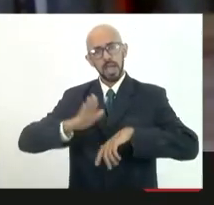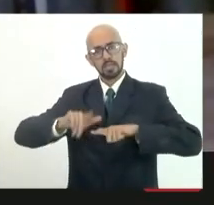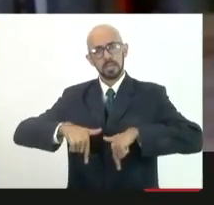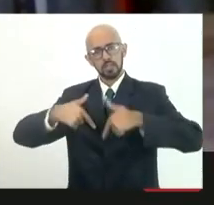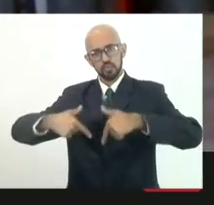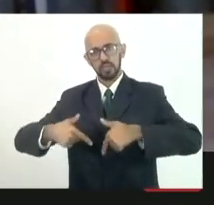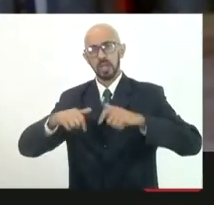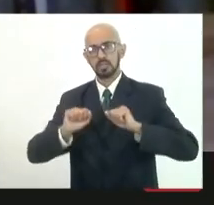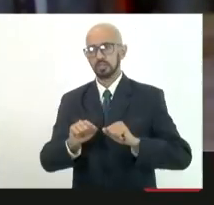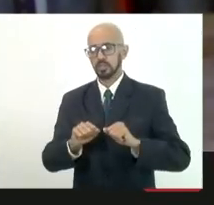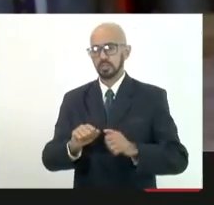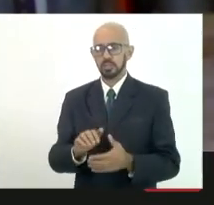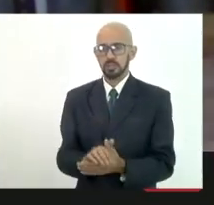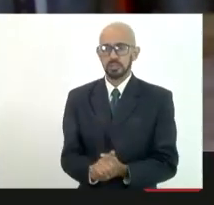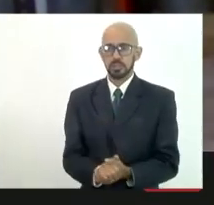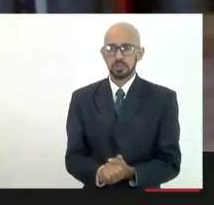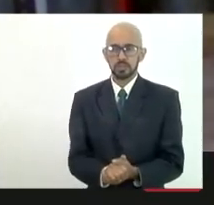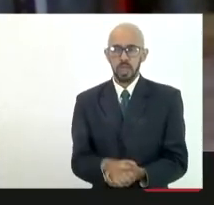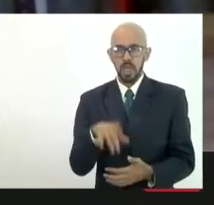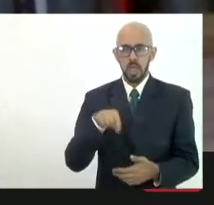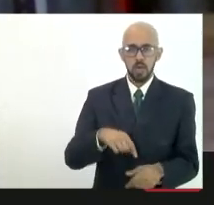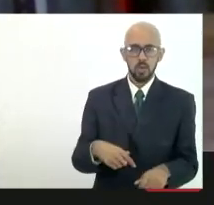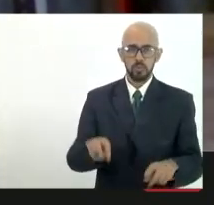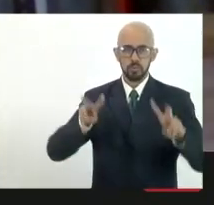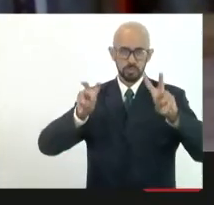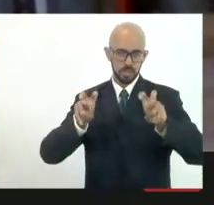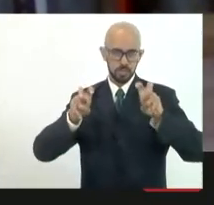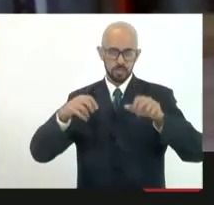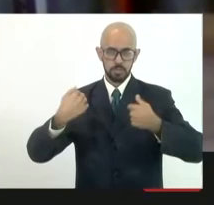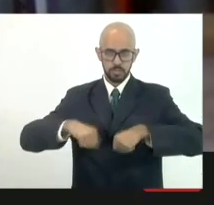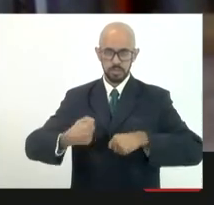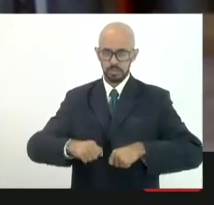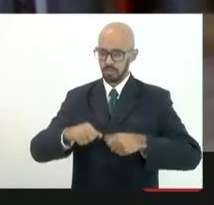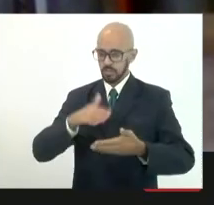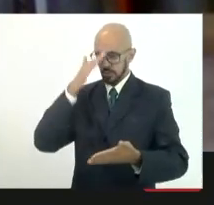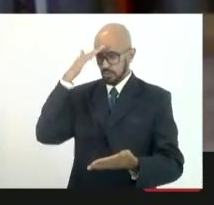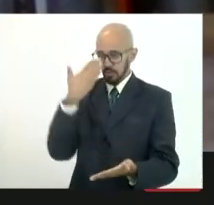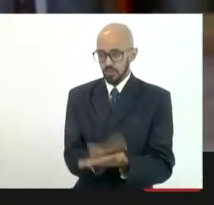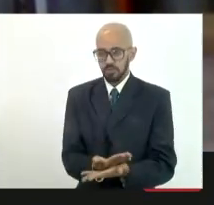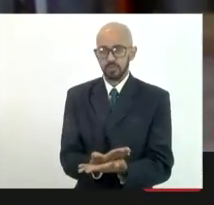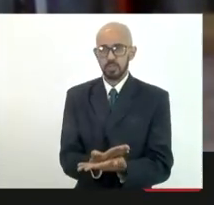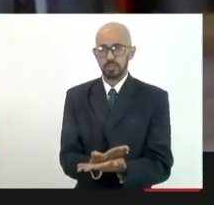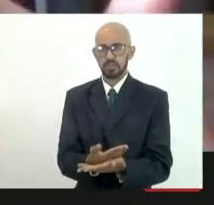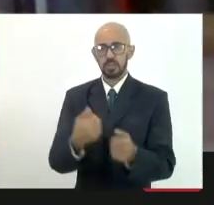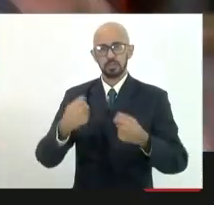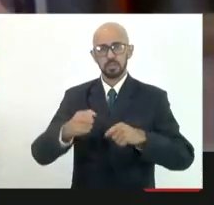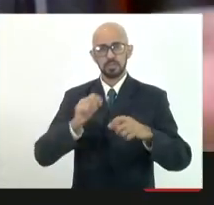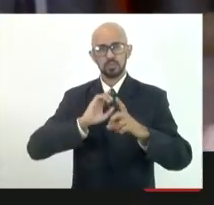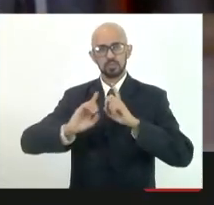porque esse é um tema que demanda confiança, demanda um diálogo